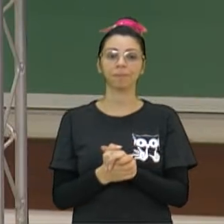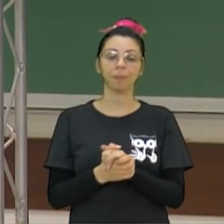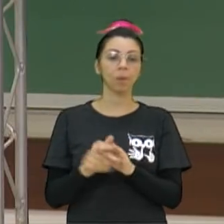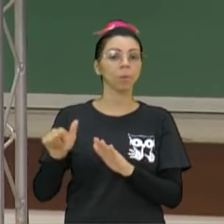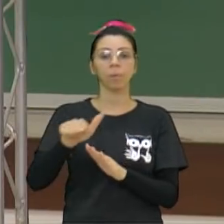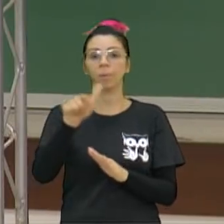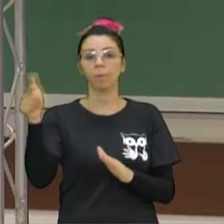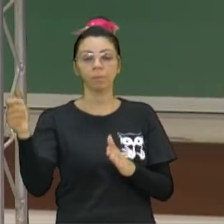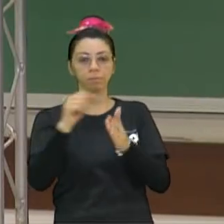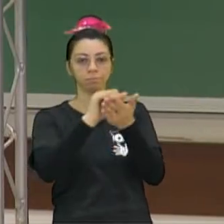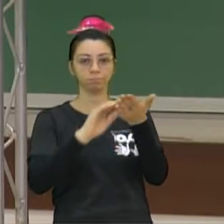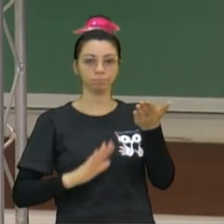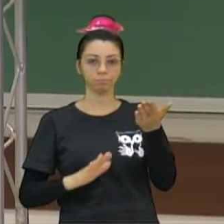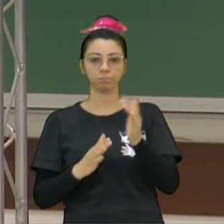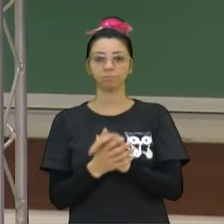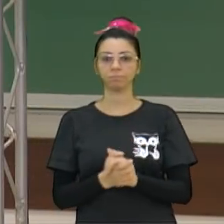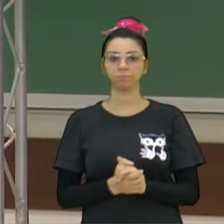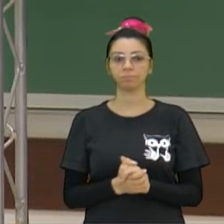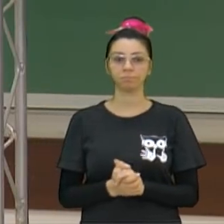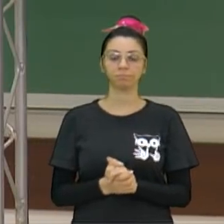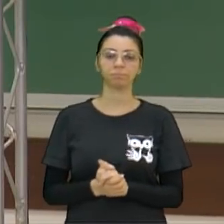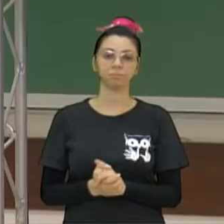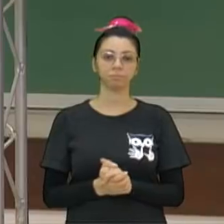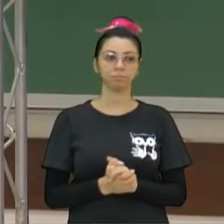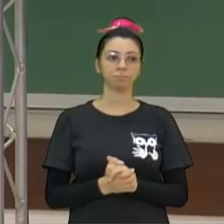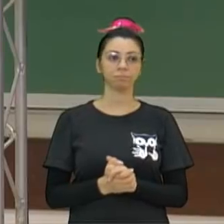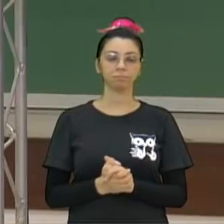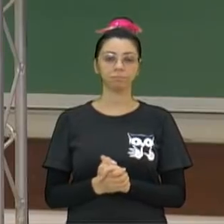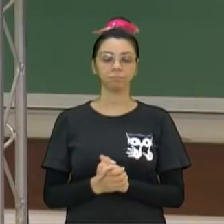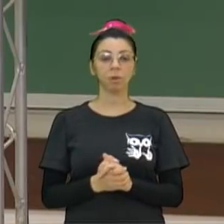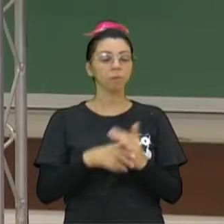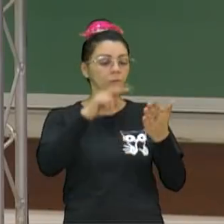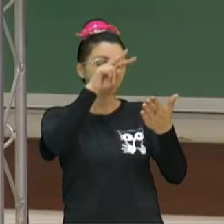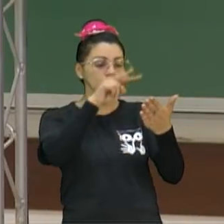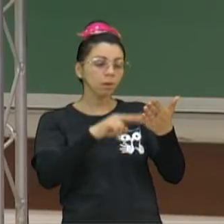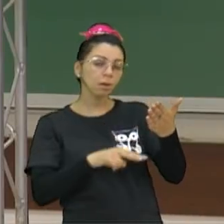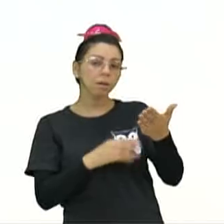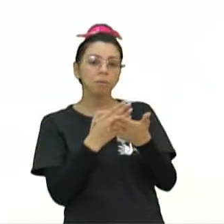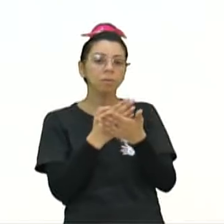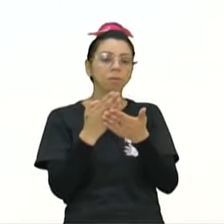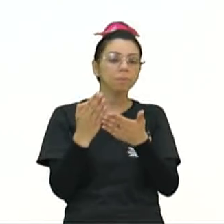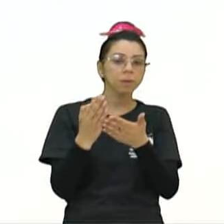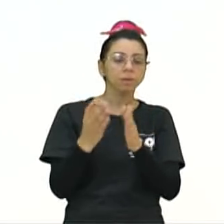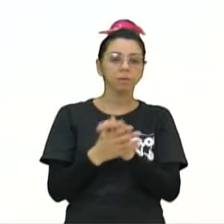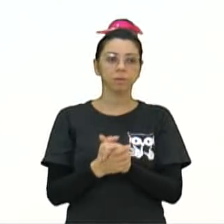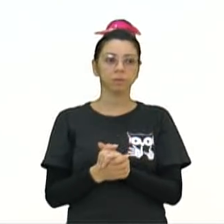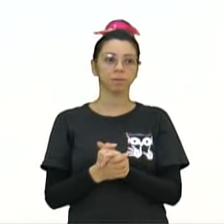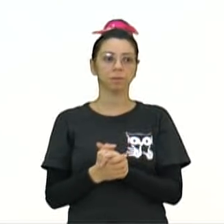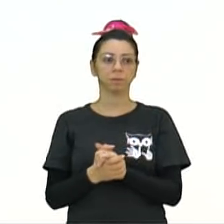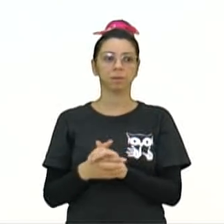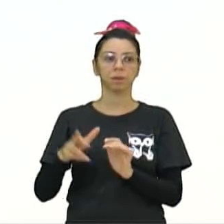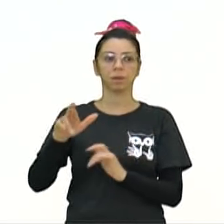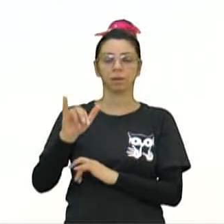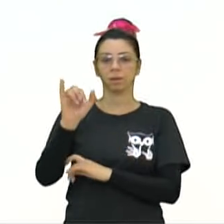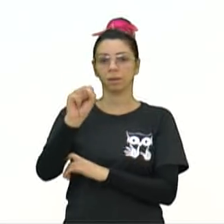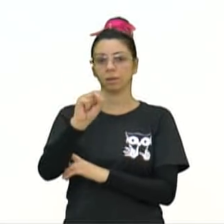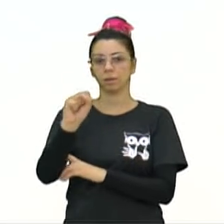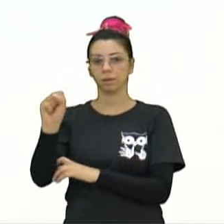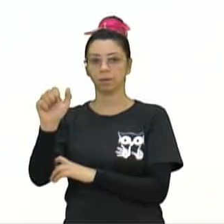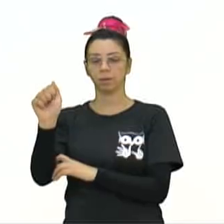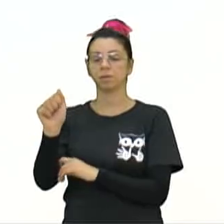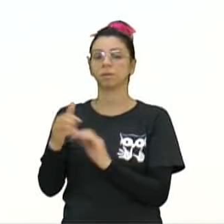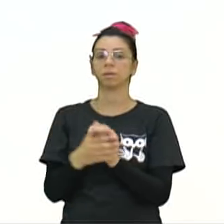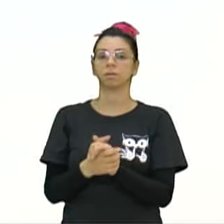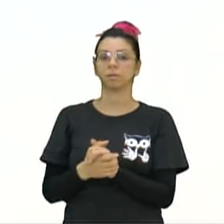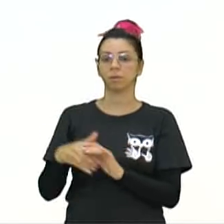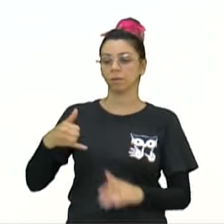mais exercícios. Vamos reler o início do depoimento. Raissa, 13 anos, conta que colegas